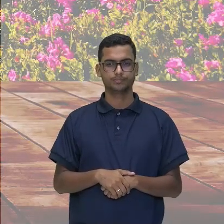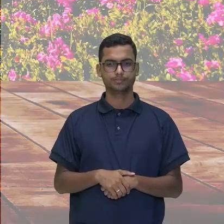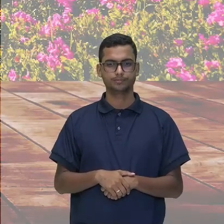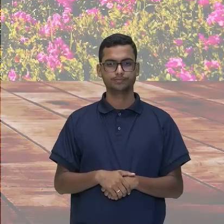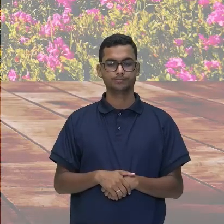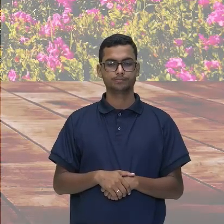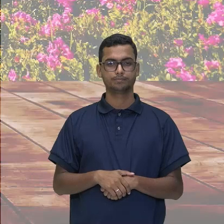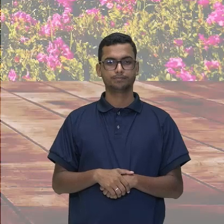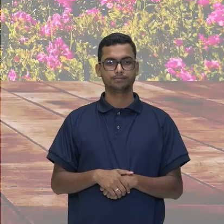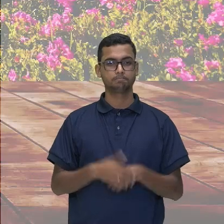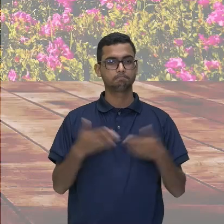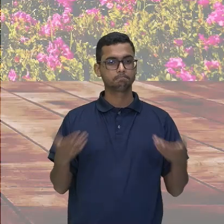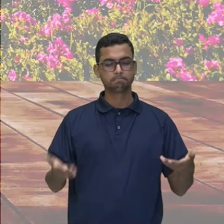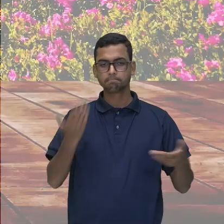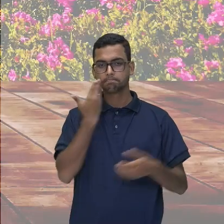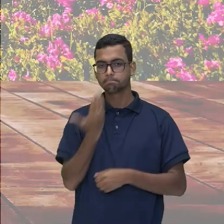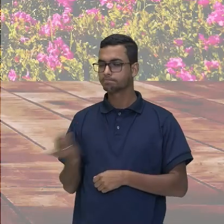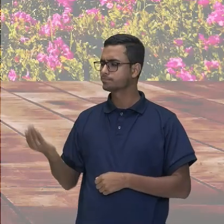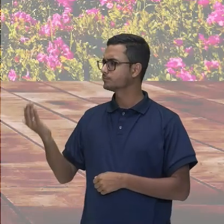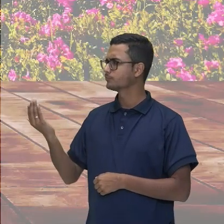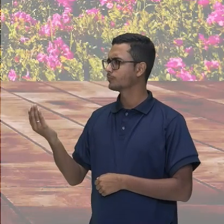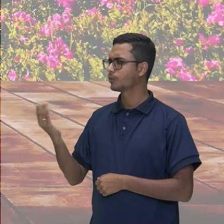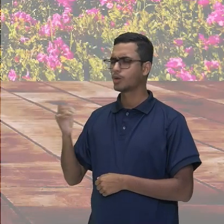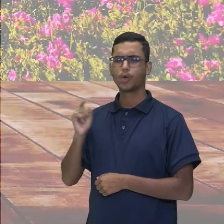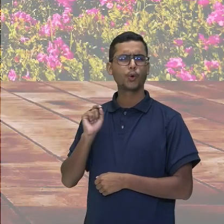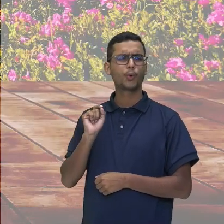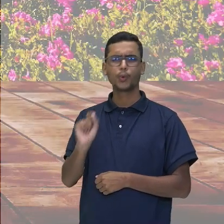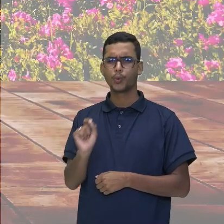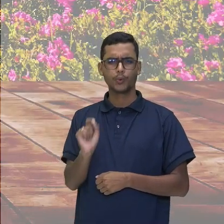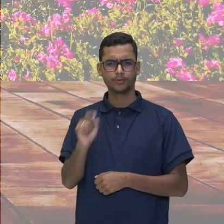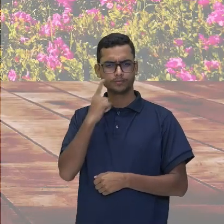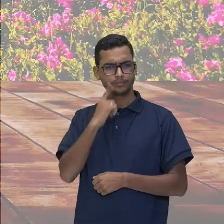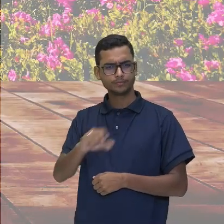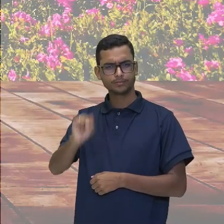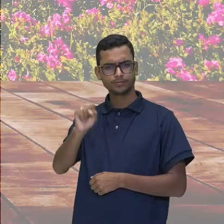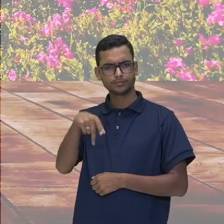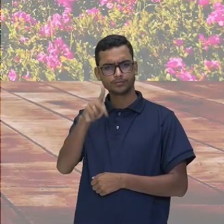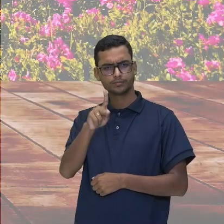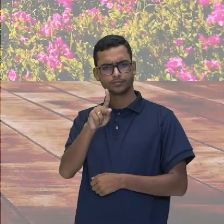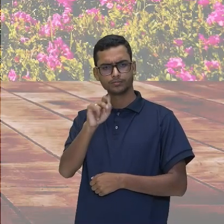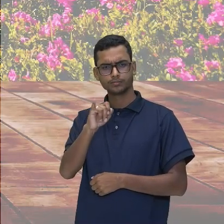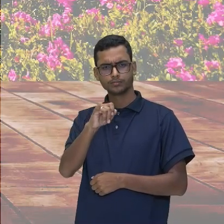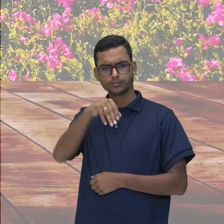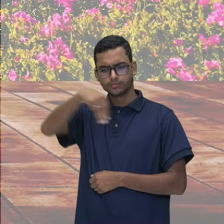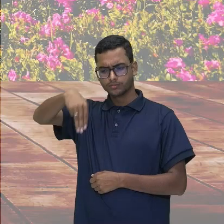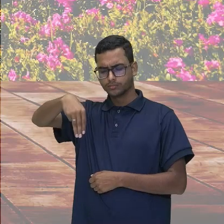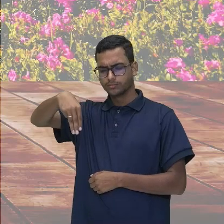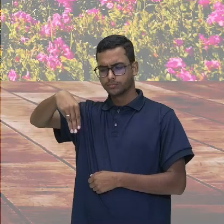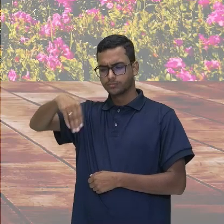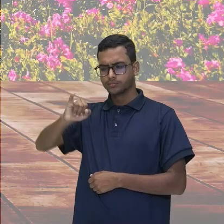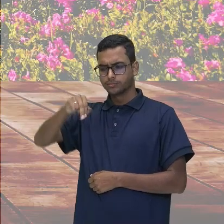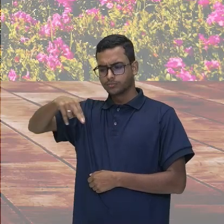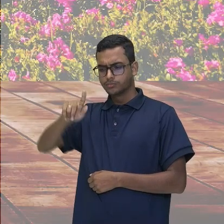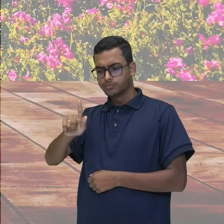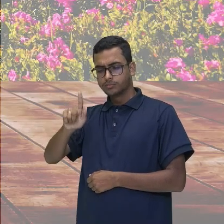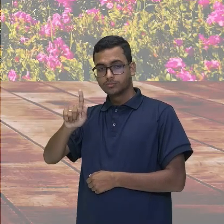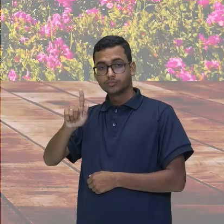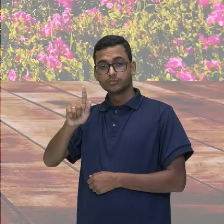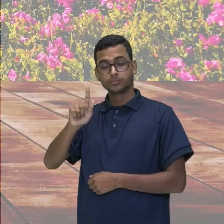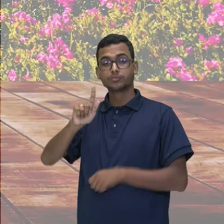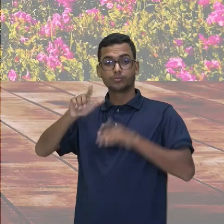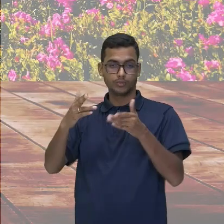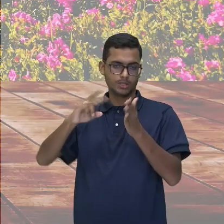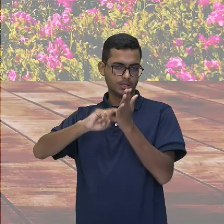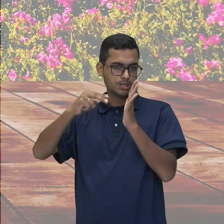Então, o que é o skimming? Então, é uma estratégia de leitura usada para examinar a superfície